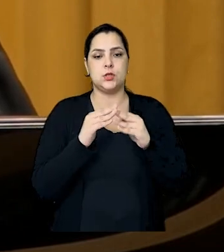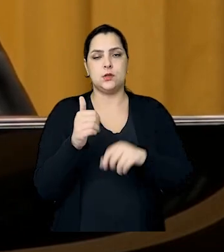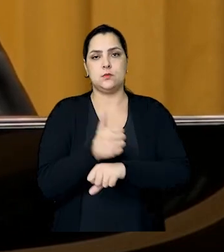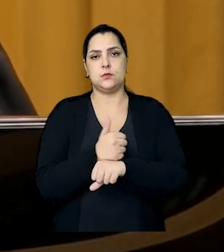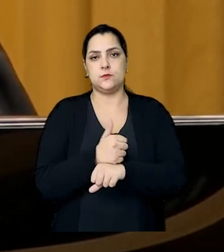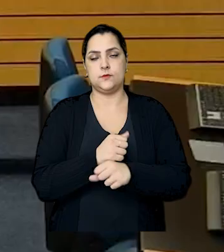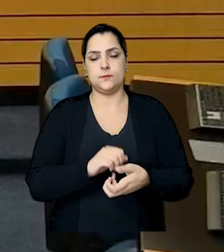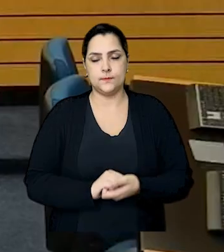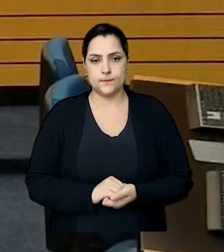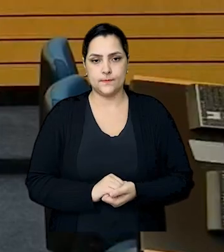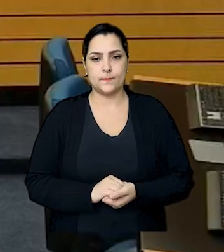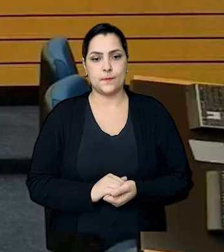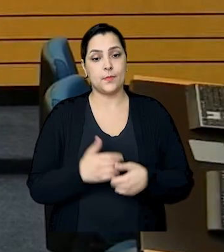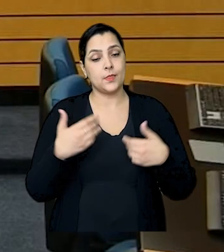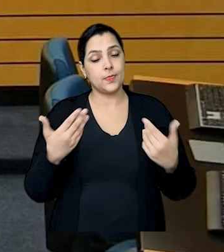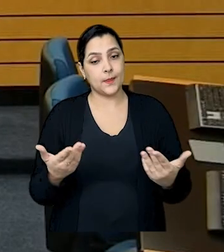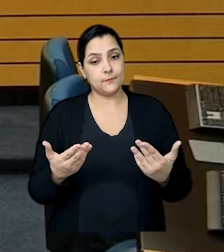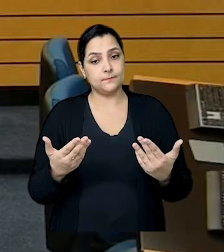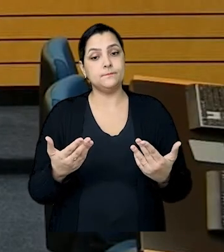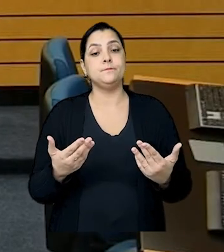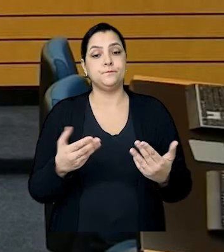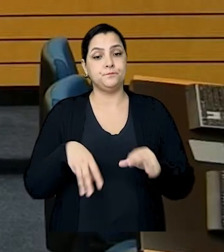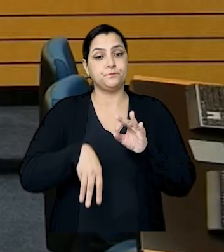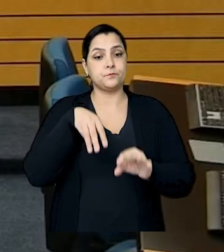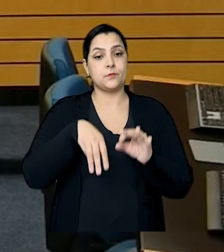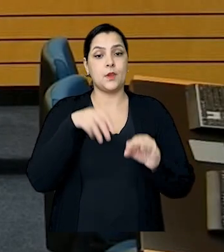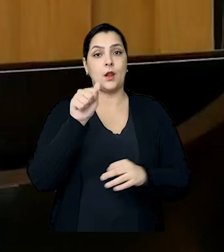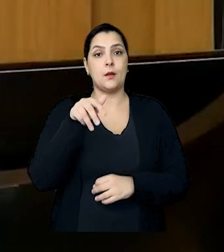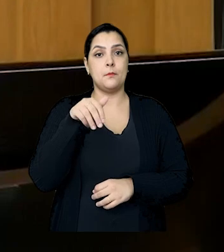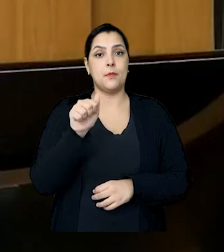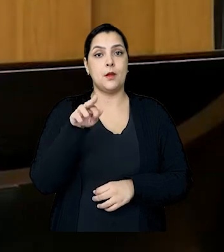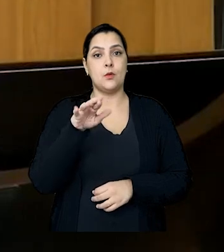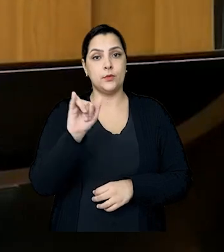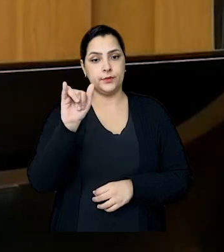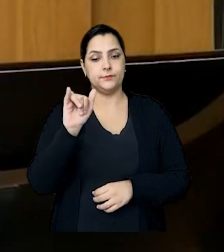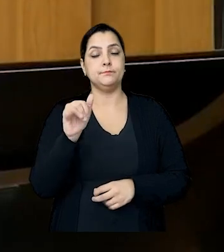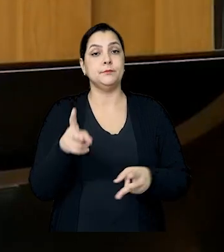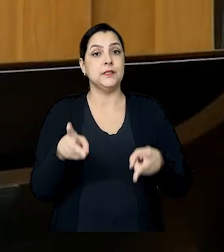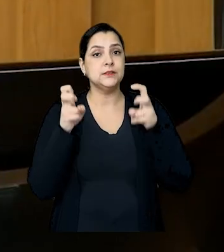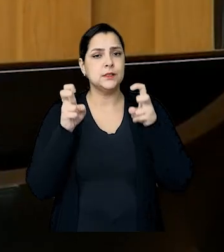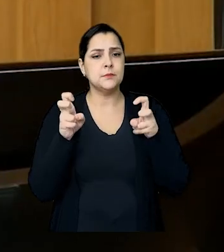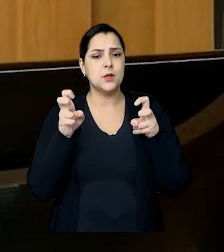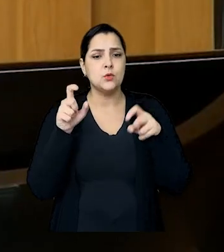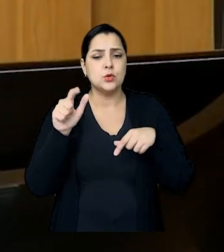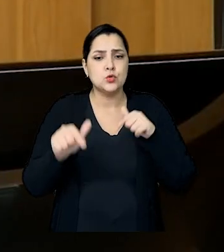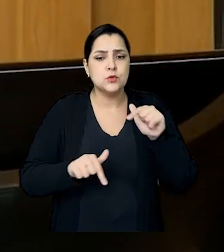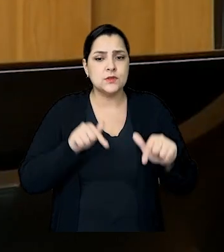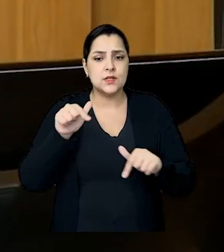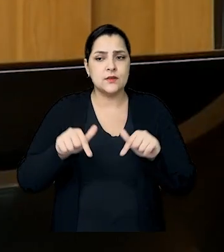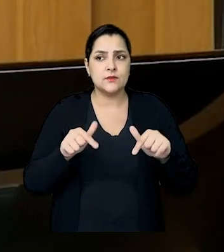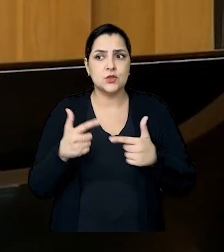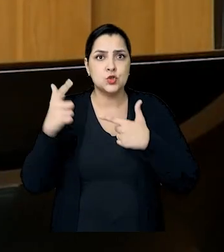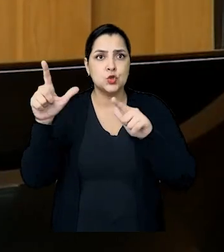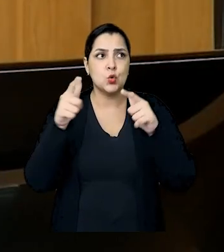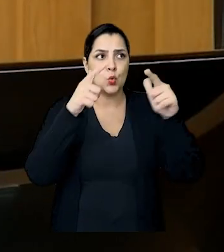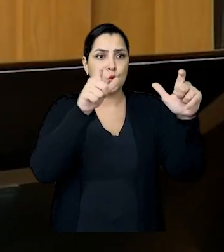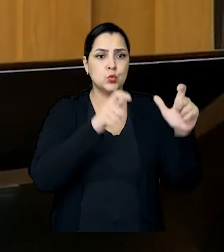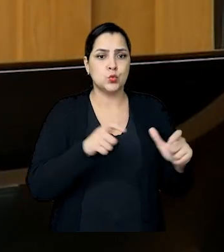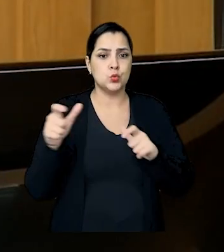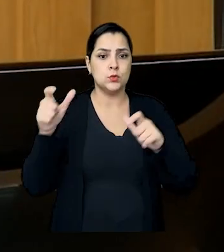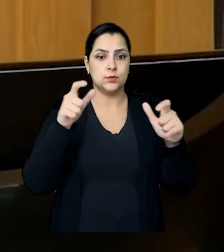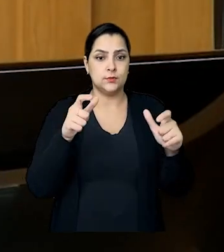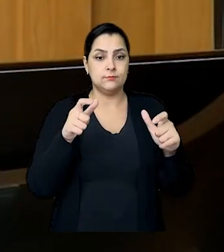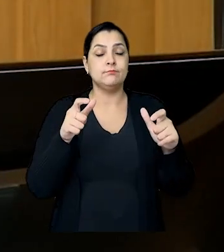domicílio profissional no mesmo sentido o ministro Amauri Rodriguez observou que a prestação de serviços em outros